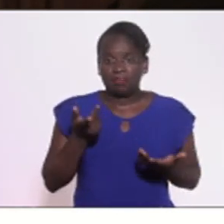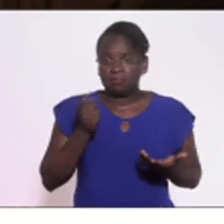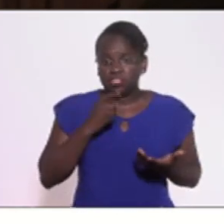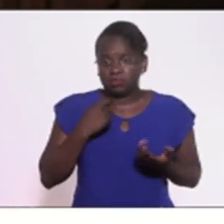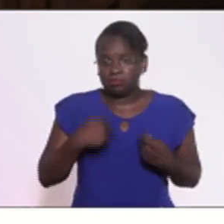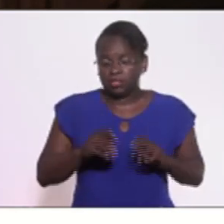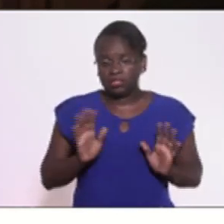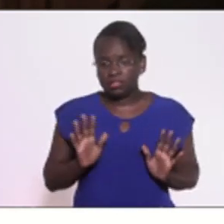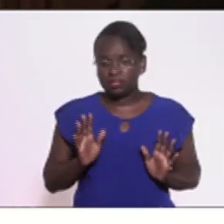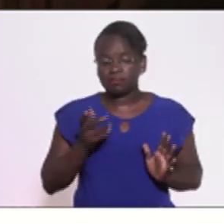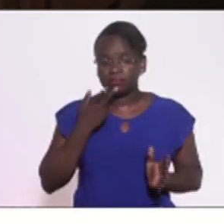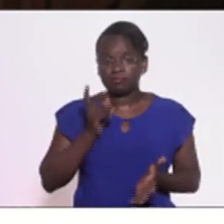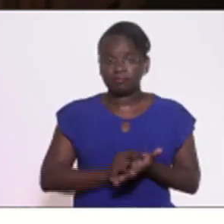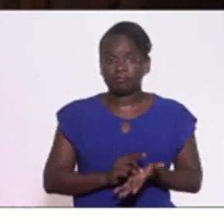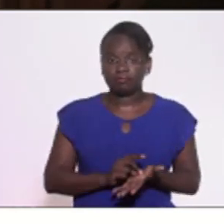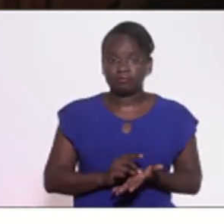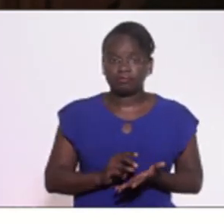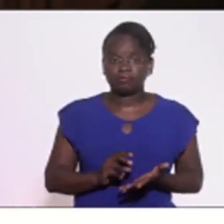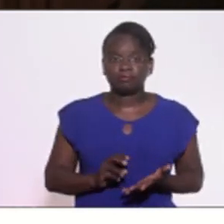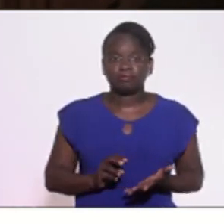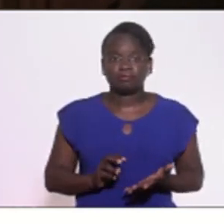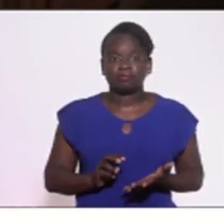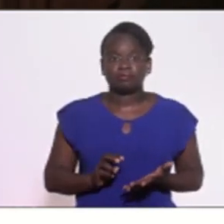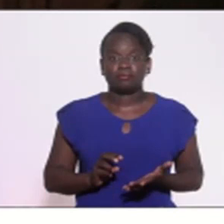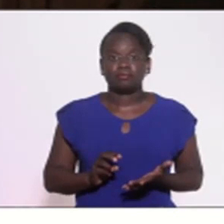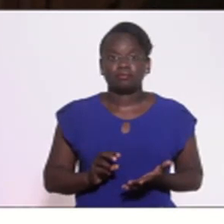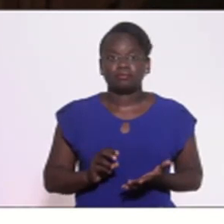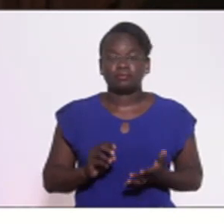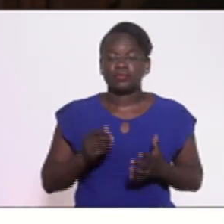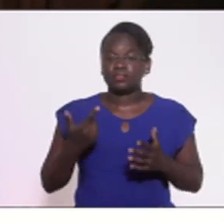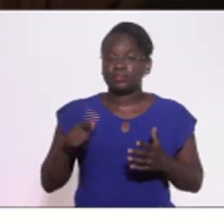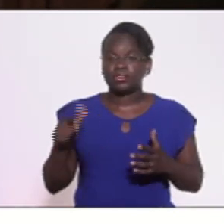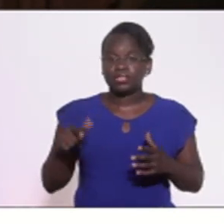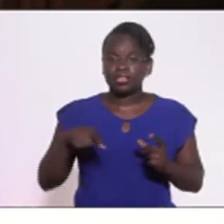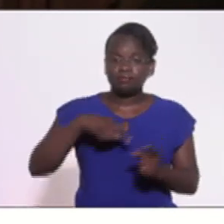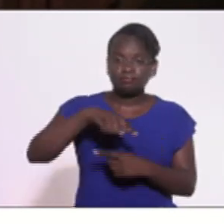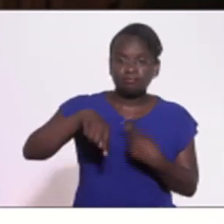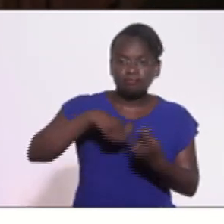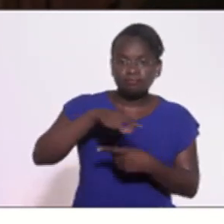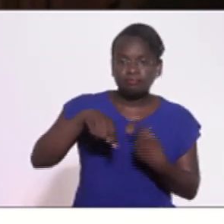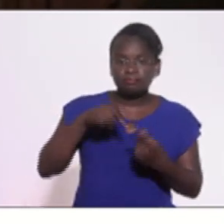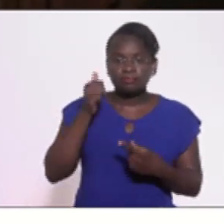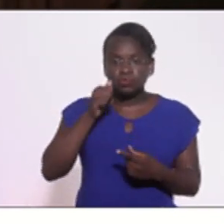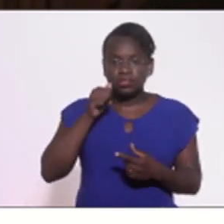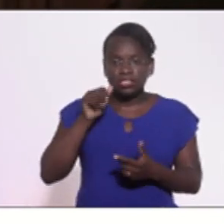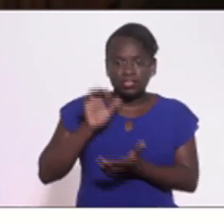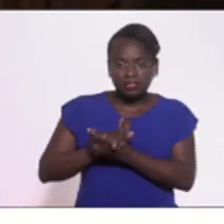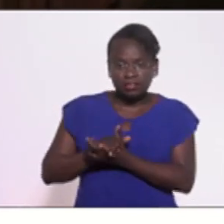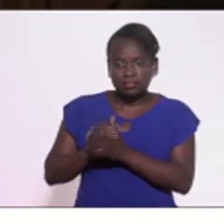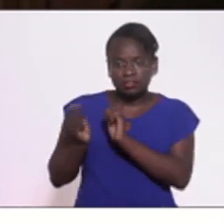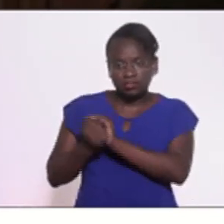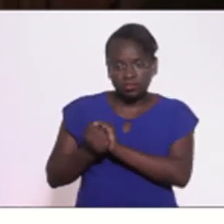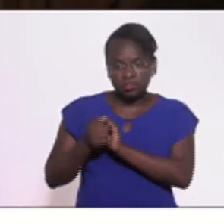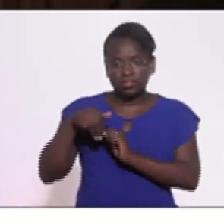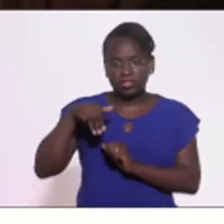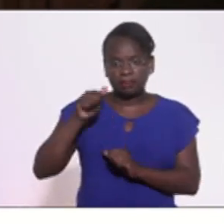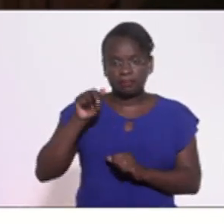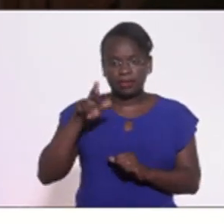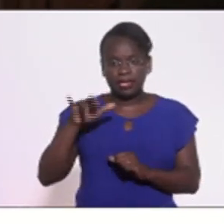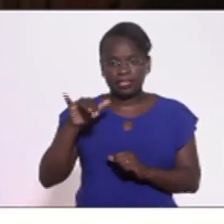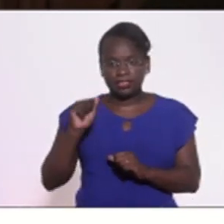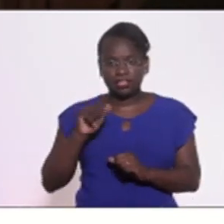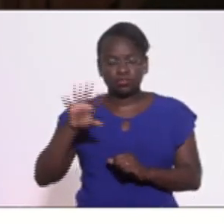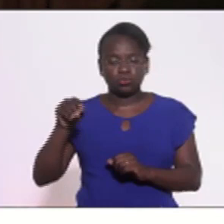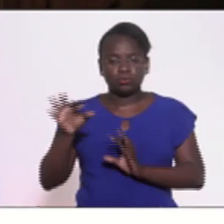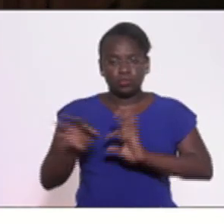isso, sem a associação da minha mulher Márcia a todos esses